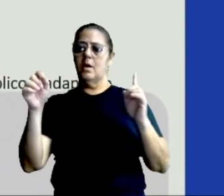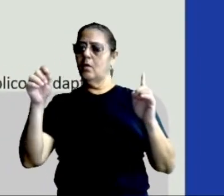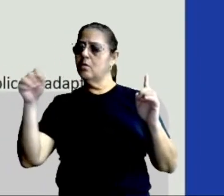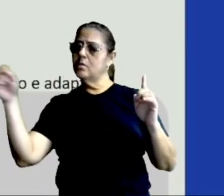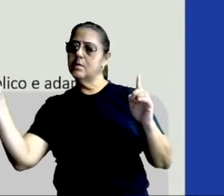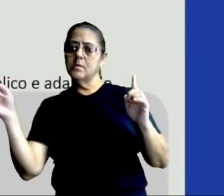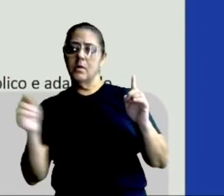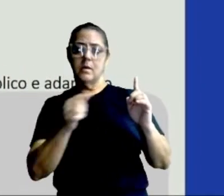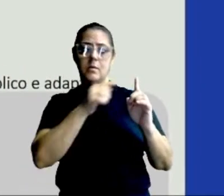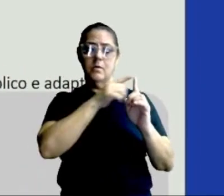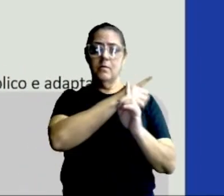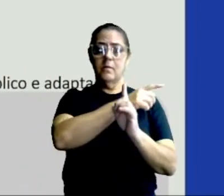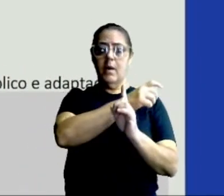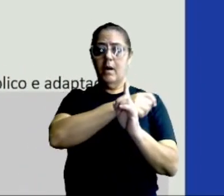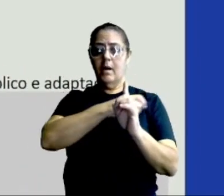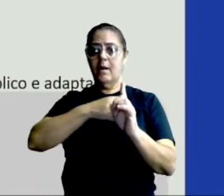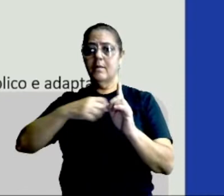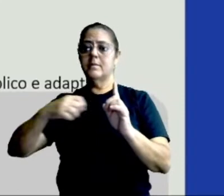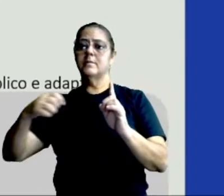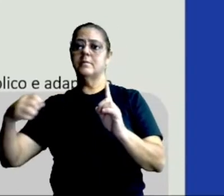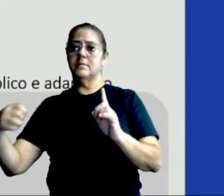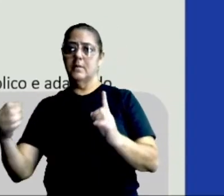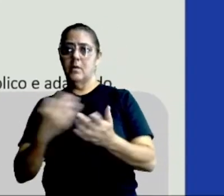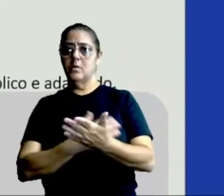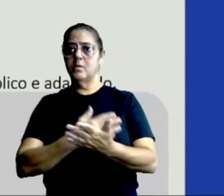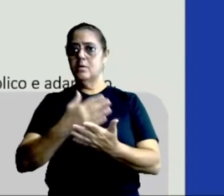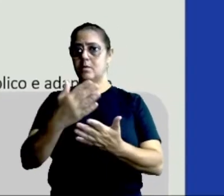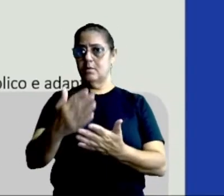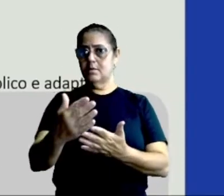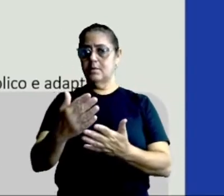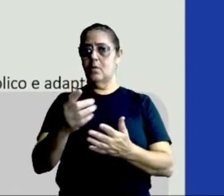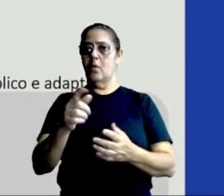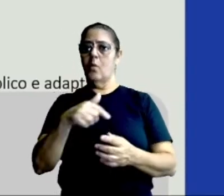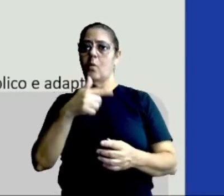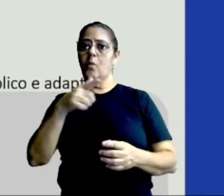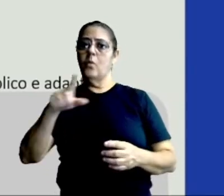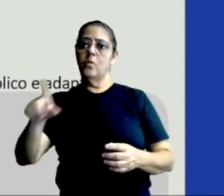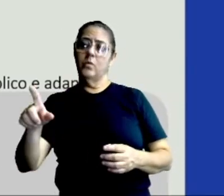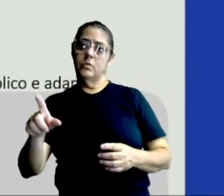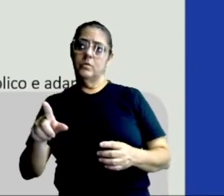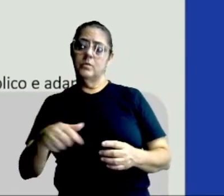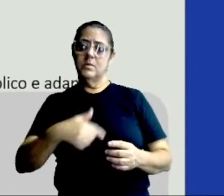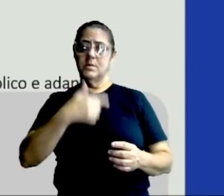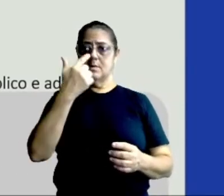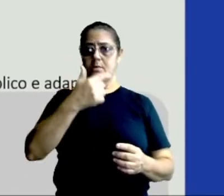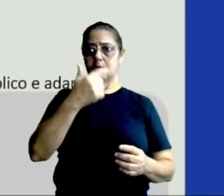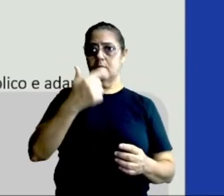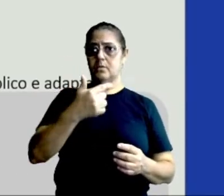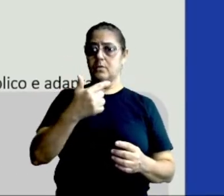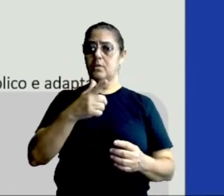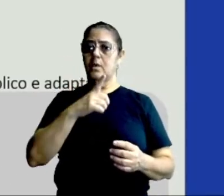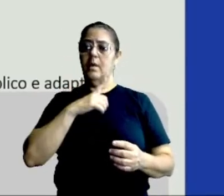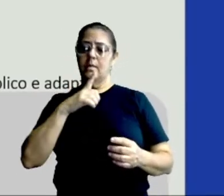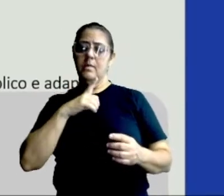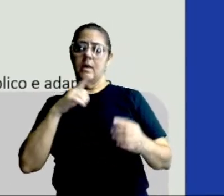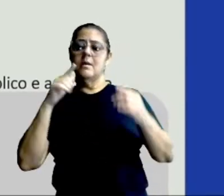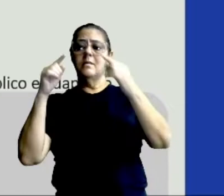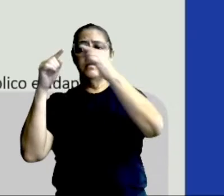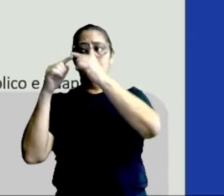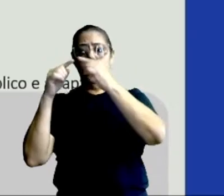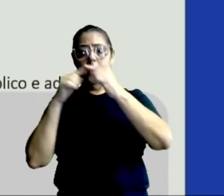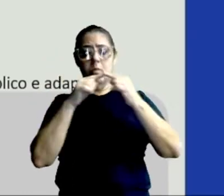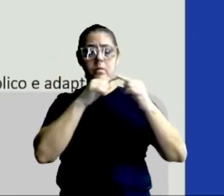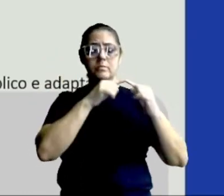tem a continuação e essa continuação ela vai ser em outro parágrafo mas esse segundo parágrafo por exemplo tem que ter uma ligação